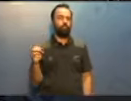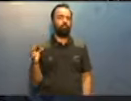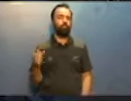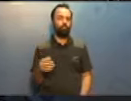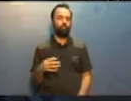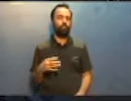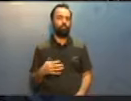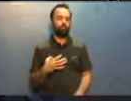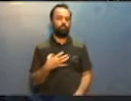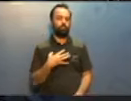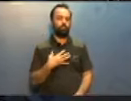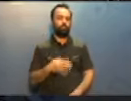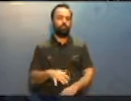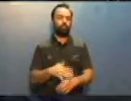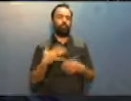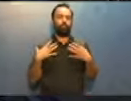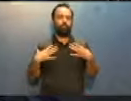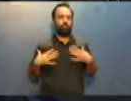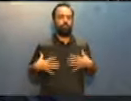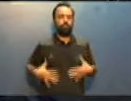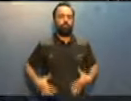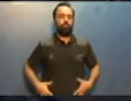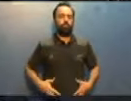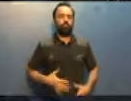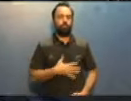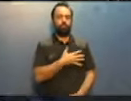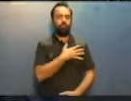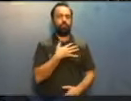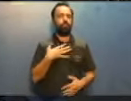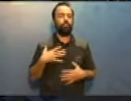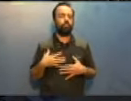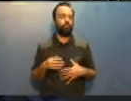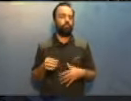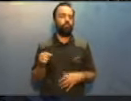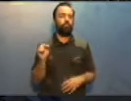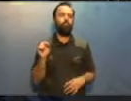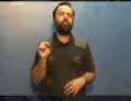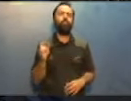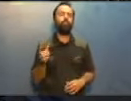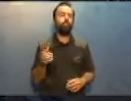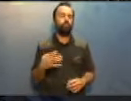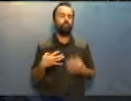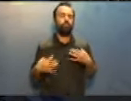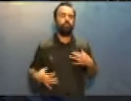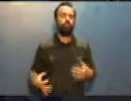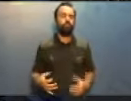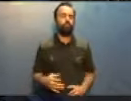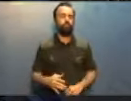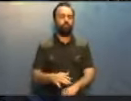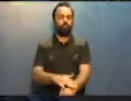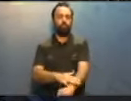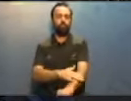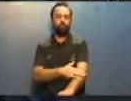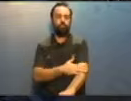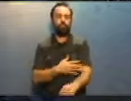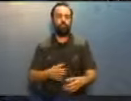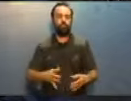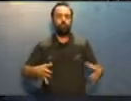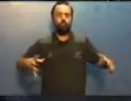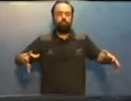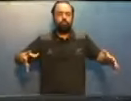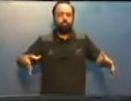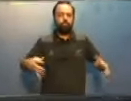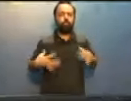todo através de um órgão específico. Que órgão é esse? Esse órgão é a pele, que é o maior órgão do nosso